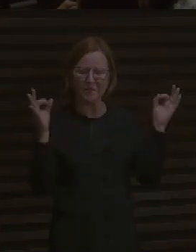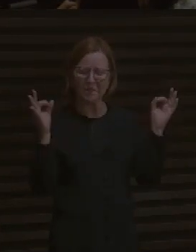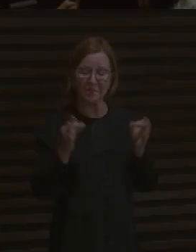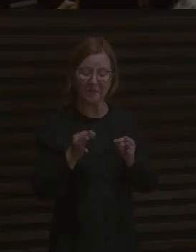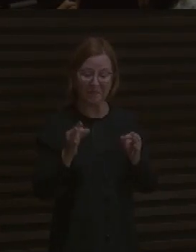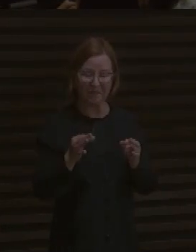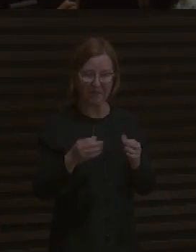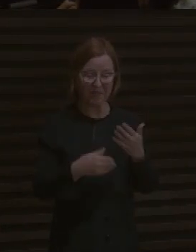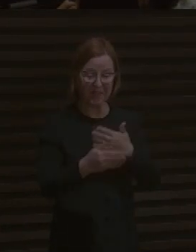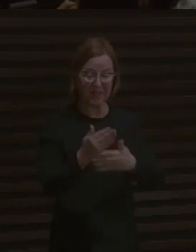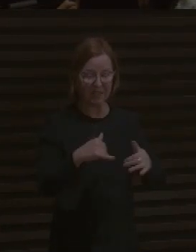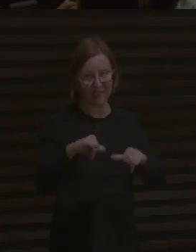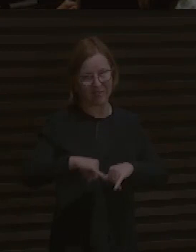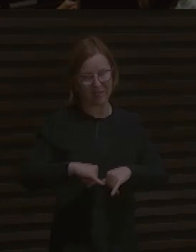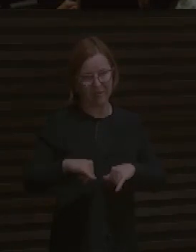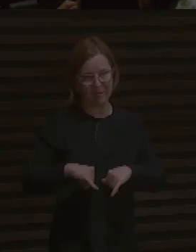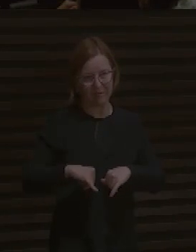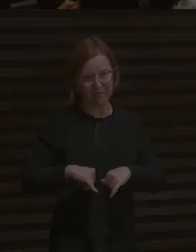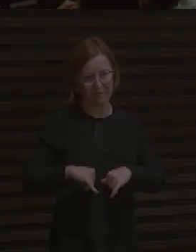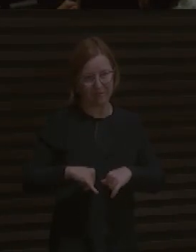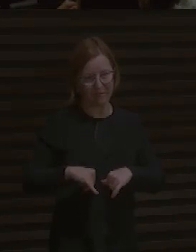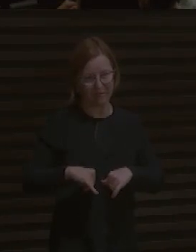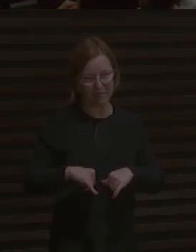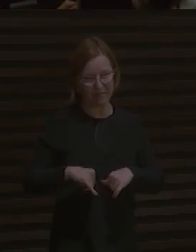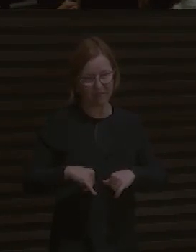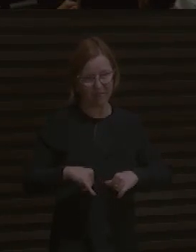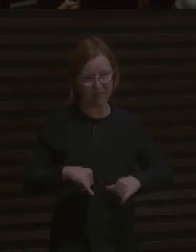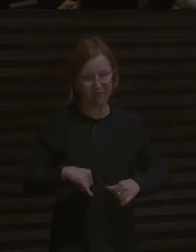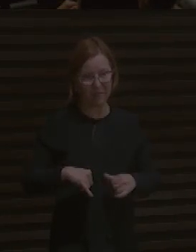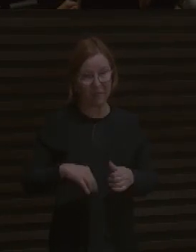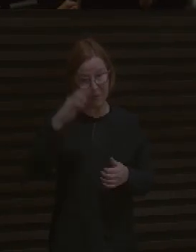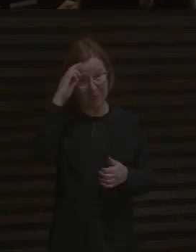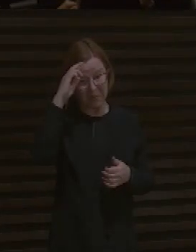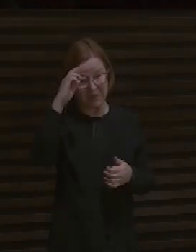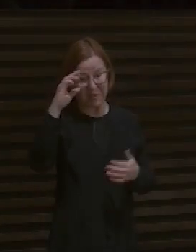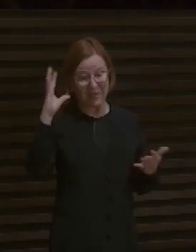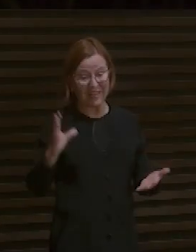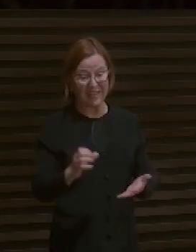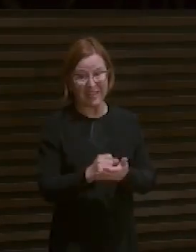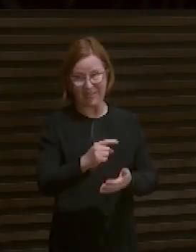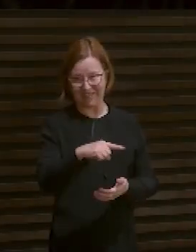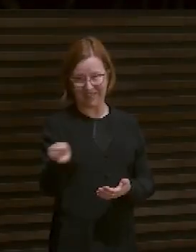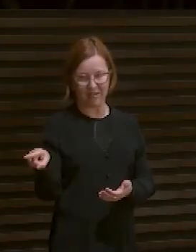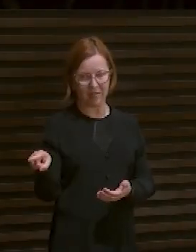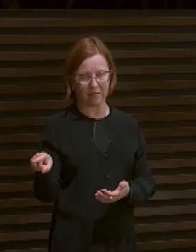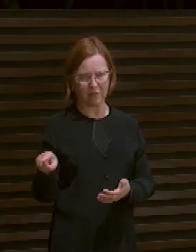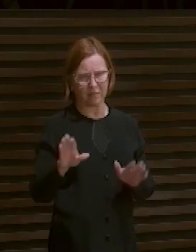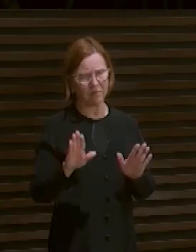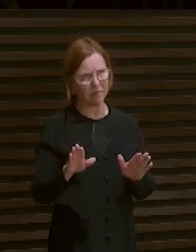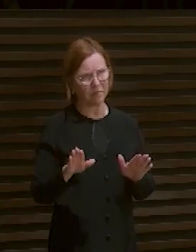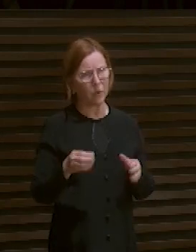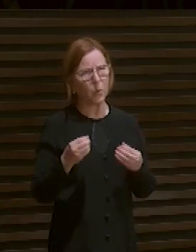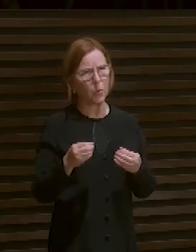aperfeiçoasse por meio do sofrimento o autor da salvação deles. Ué, como é que o